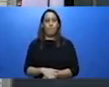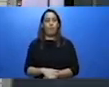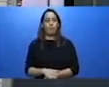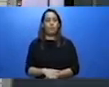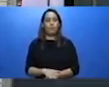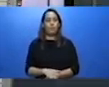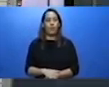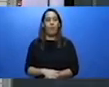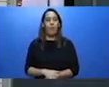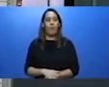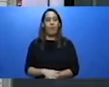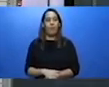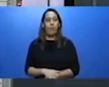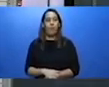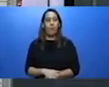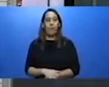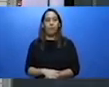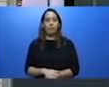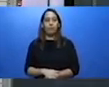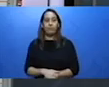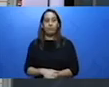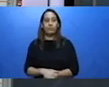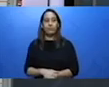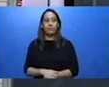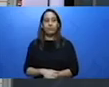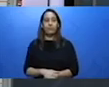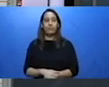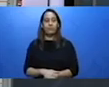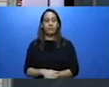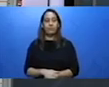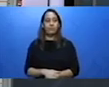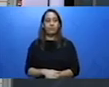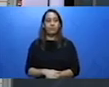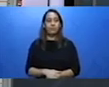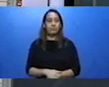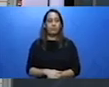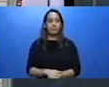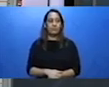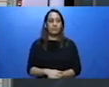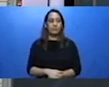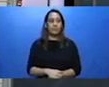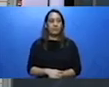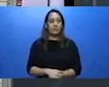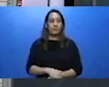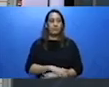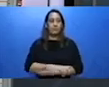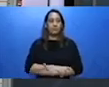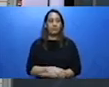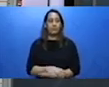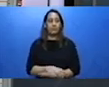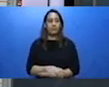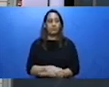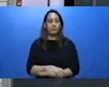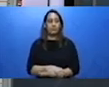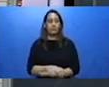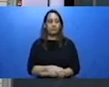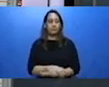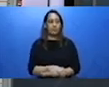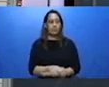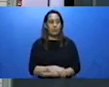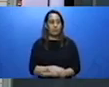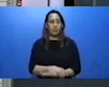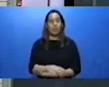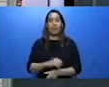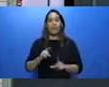letras. Ficou faltando essas daqui, que são menos usuais na língua portuguesa, mas precisamos aprendê-las.